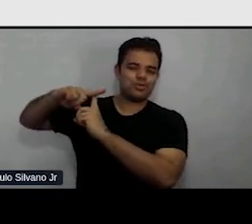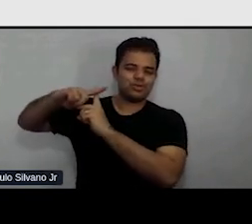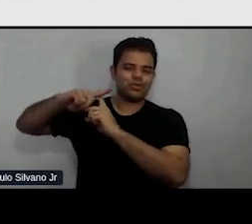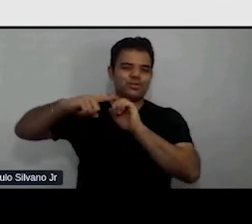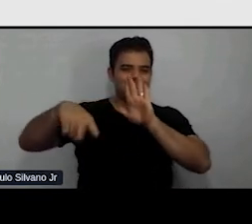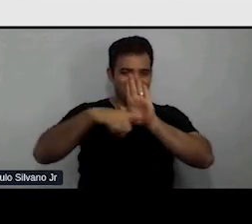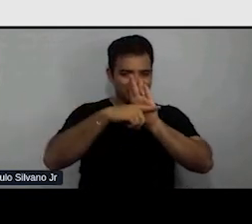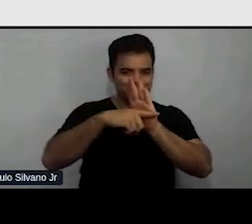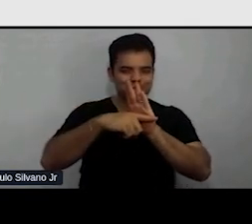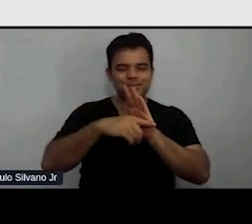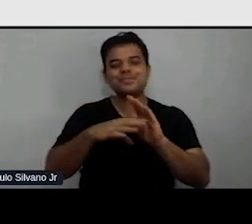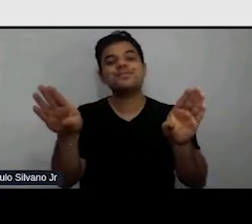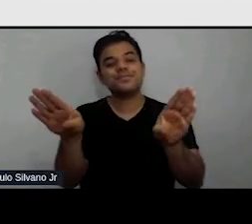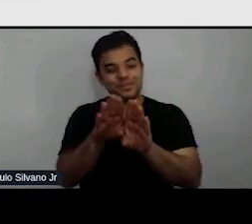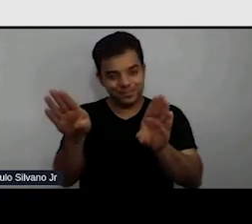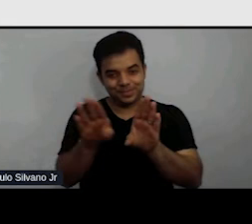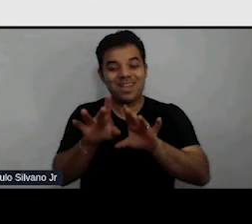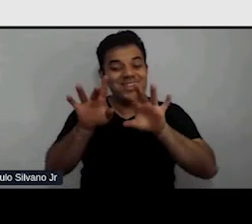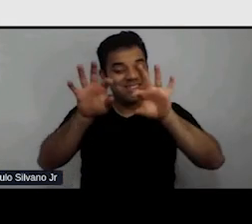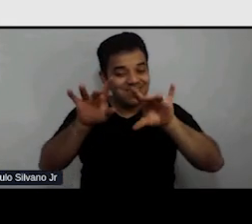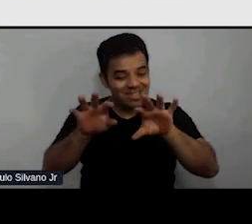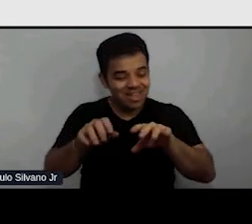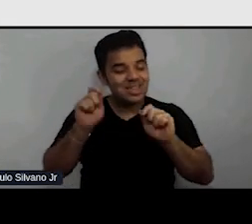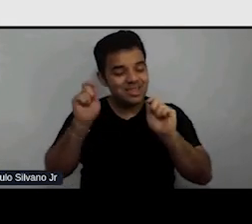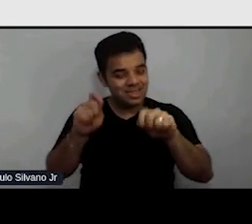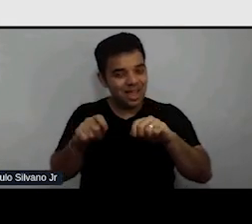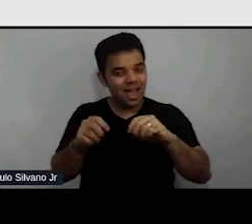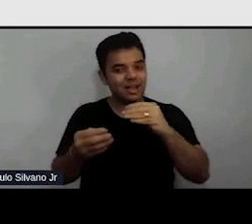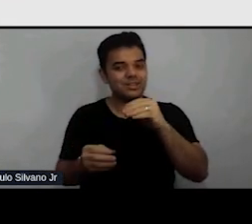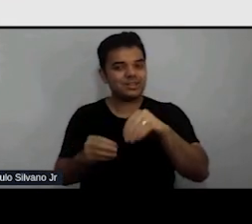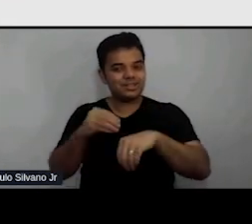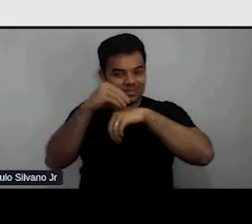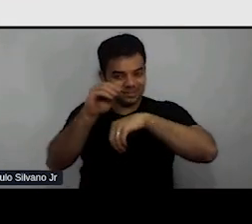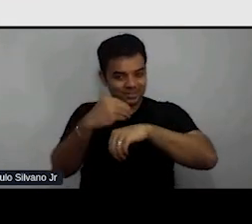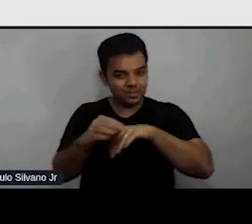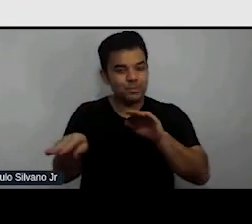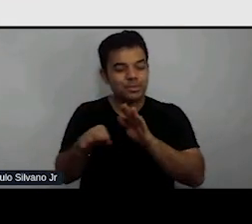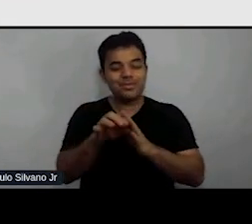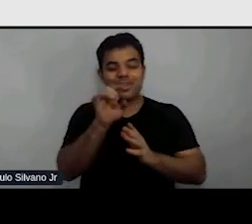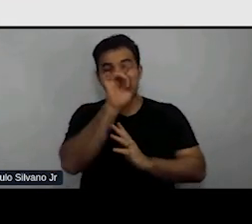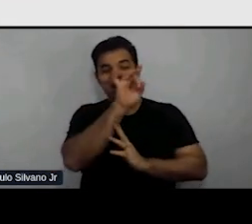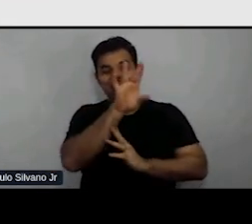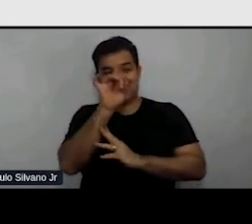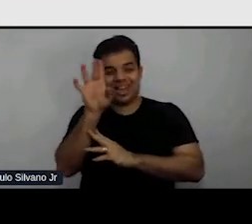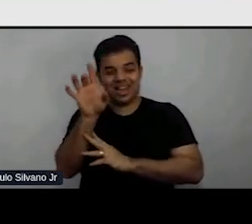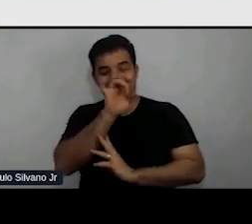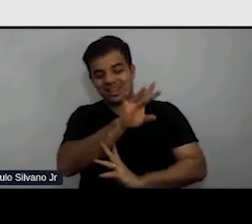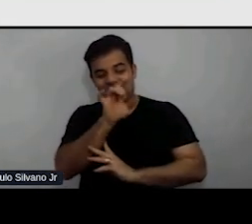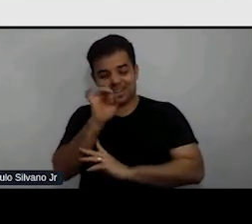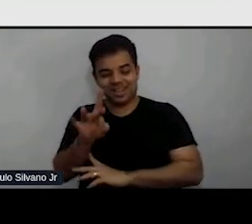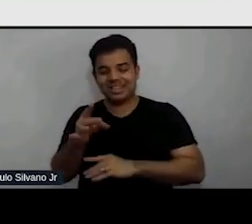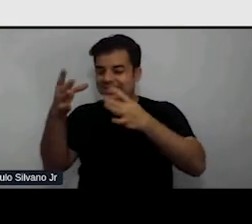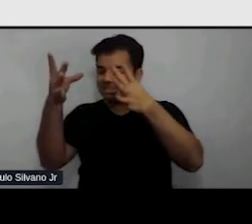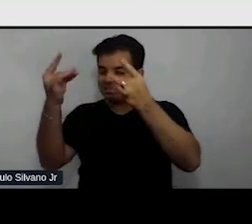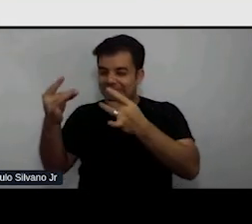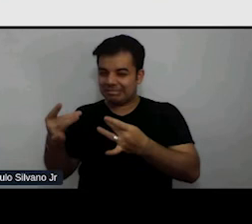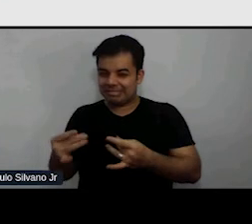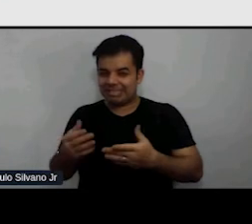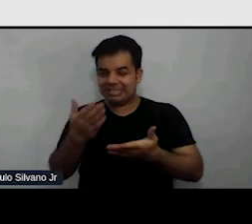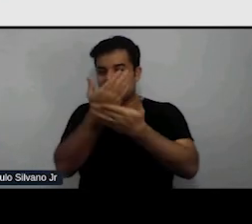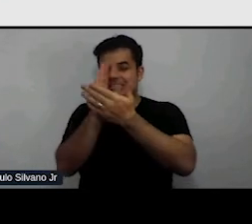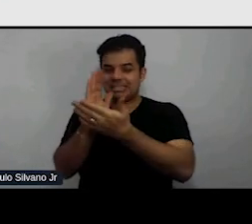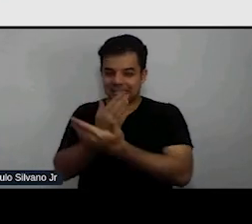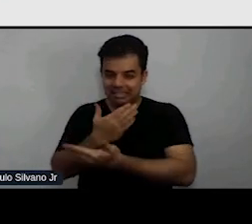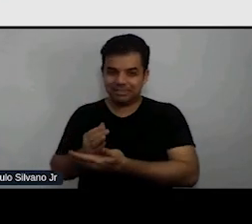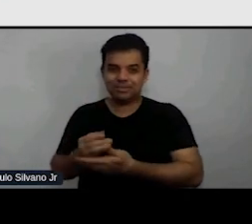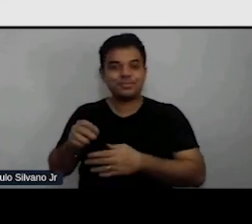Coloquei também um texto alternativo descrevendo cada gráfico e um exemplo de